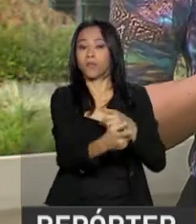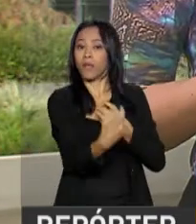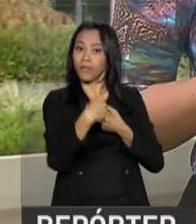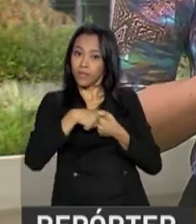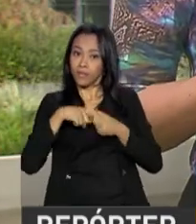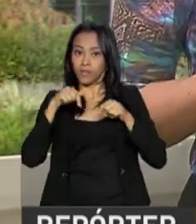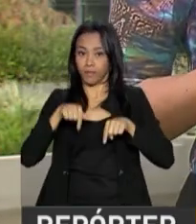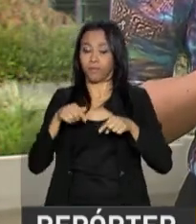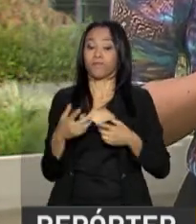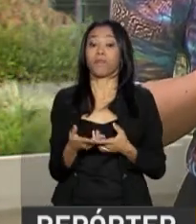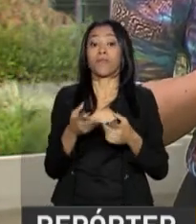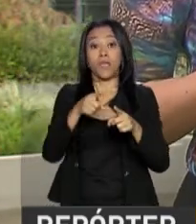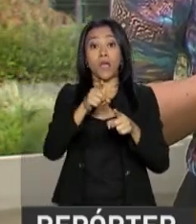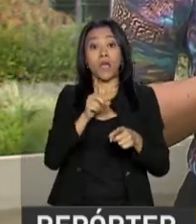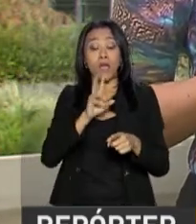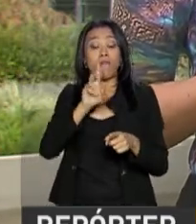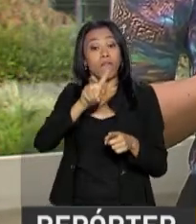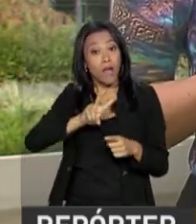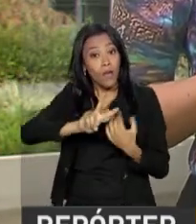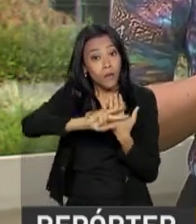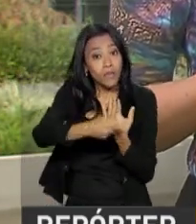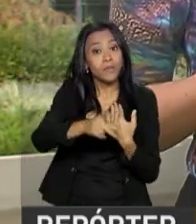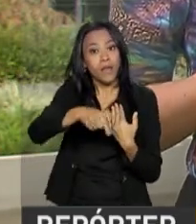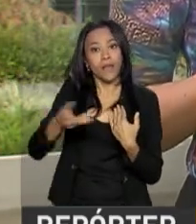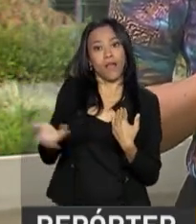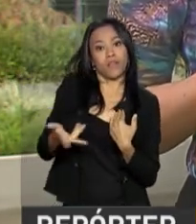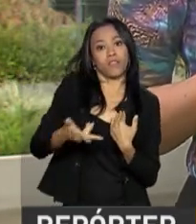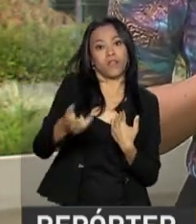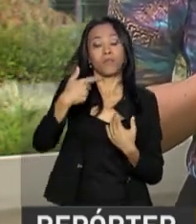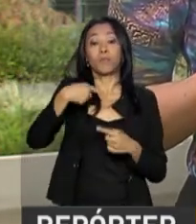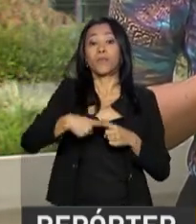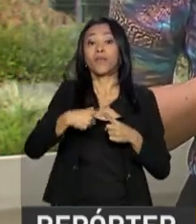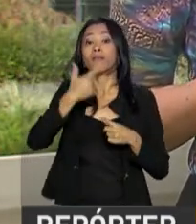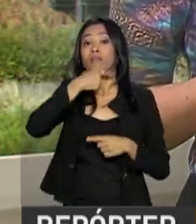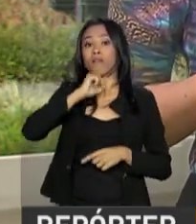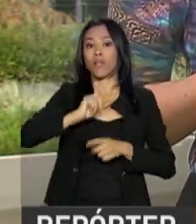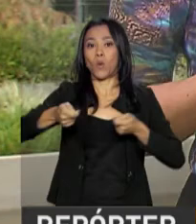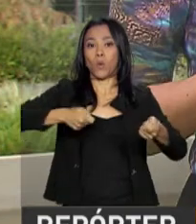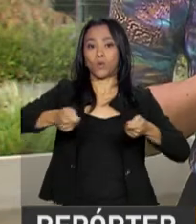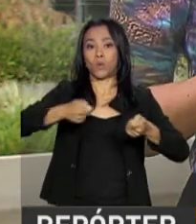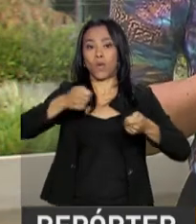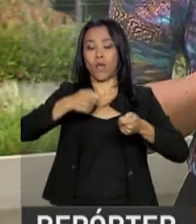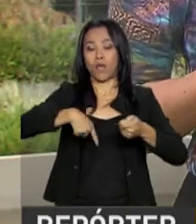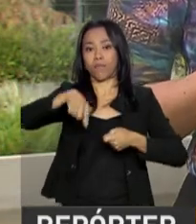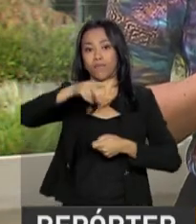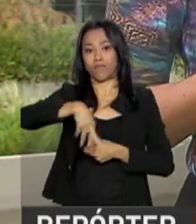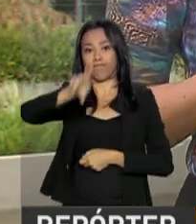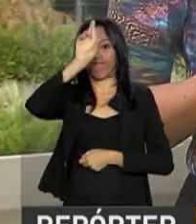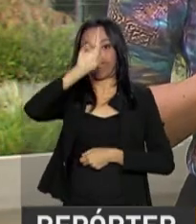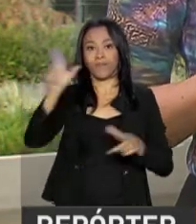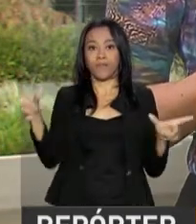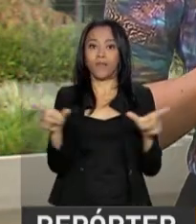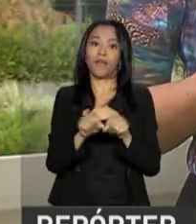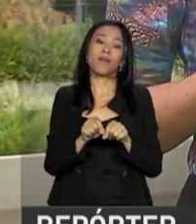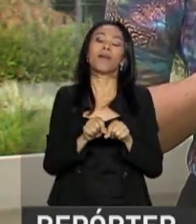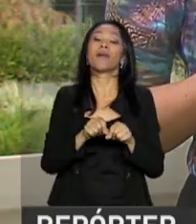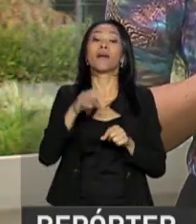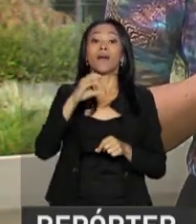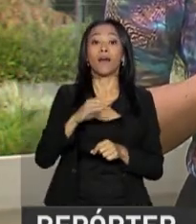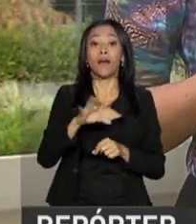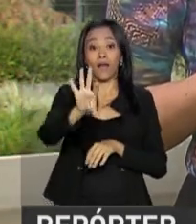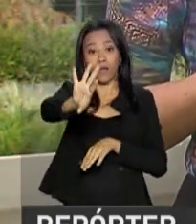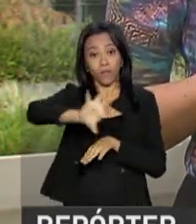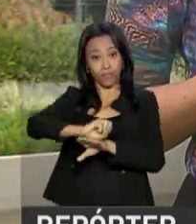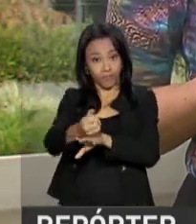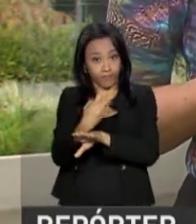ao processo já que tudo vai ser monitorado pela ouvidoria geral da união os prazos de resposta ao cidadão também vão